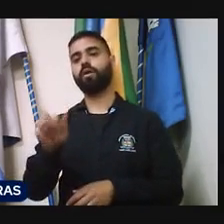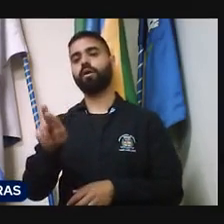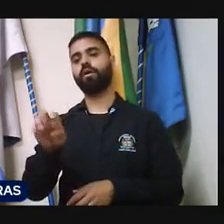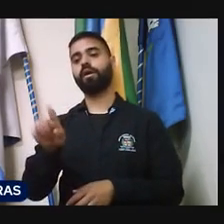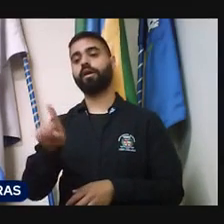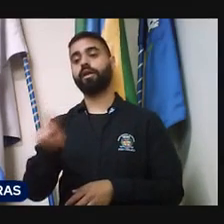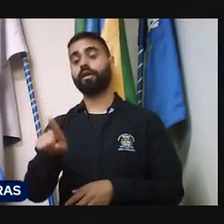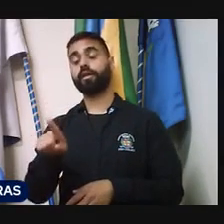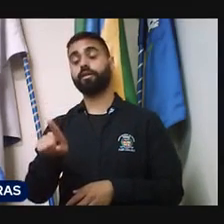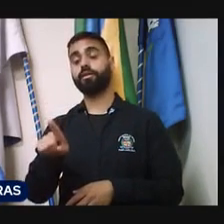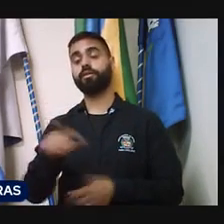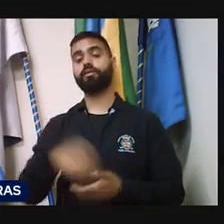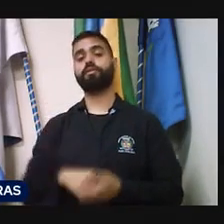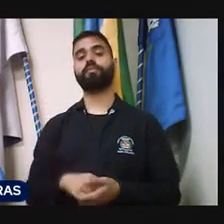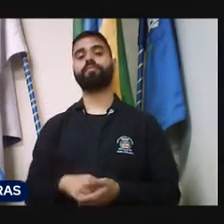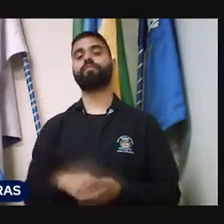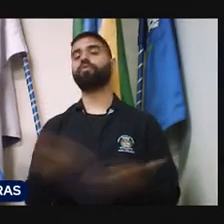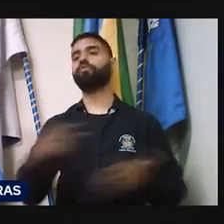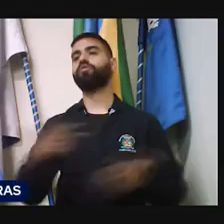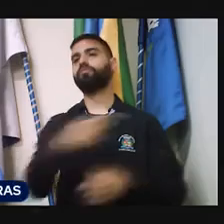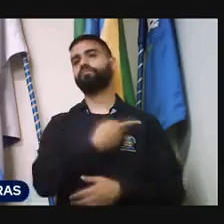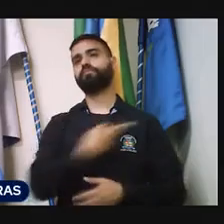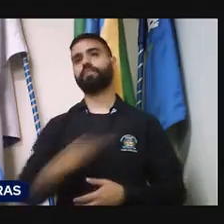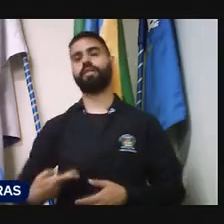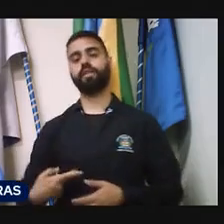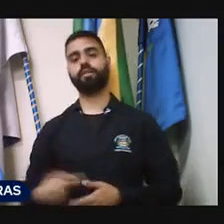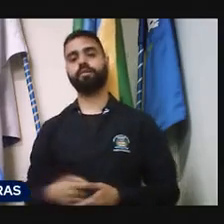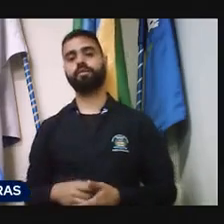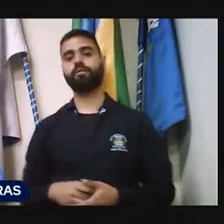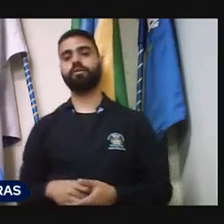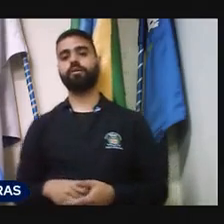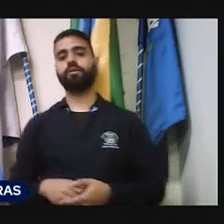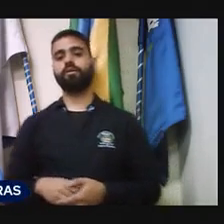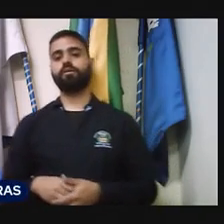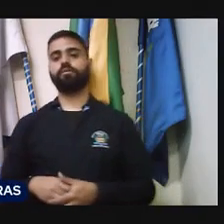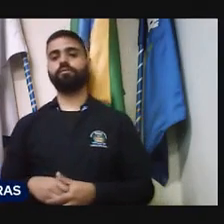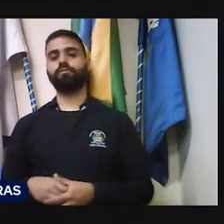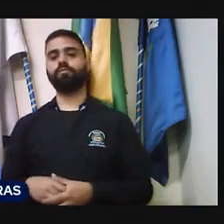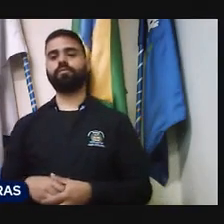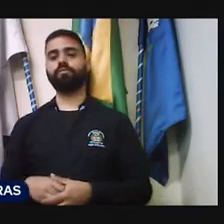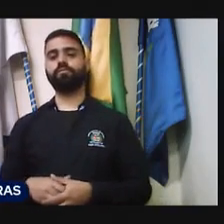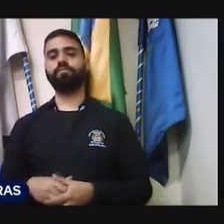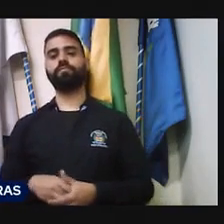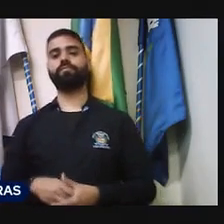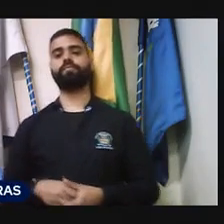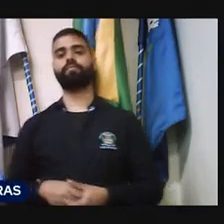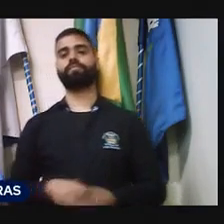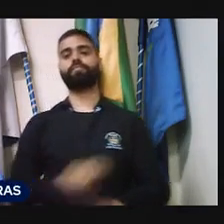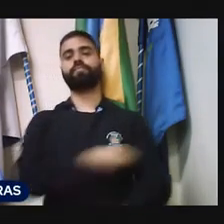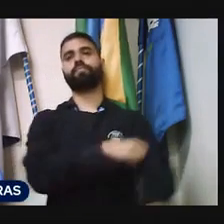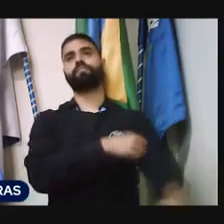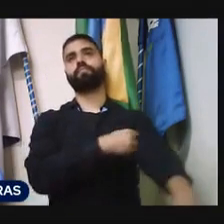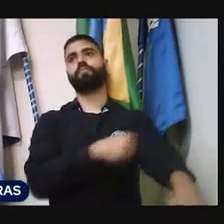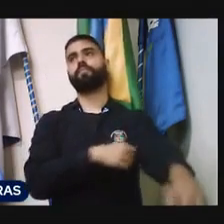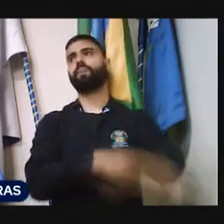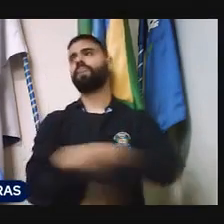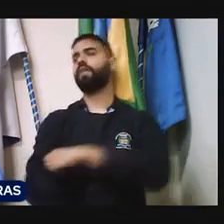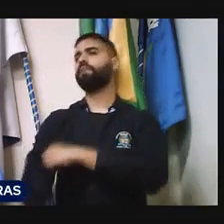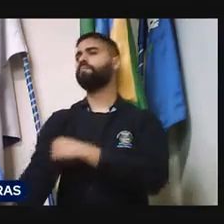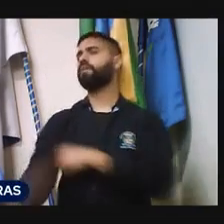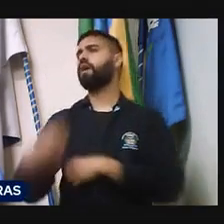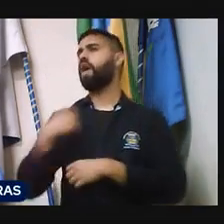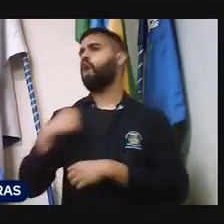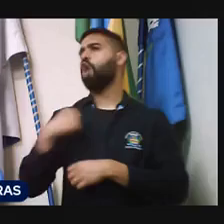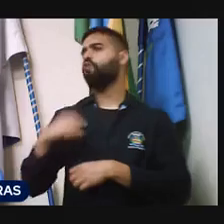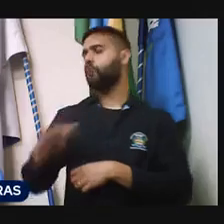cargo né e não ocupa hoje eu vou falar uma coisa aqui que você também deve estar cansado de ouvir eu fui criado no bairro do